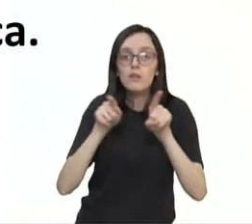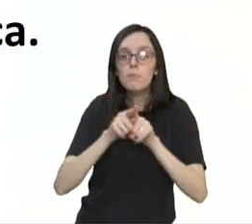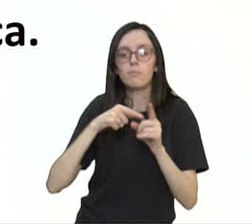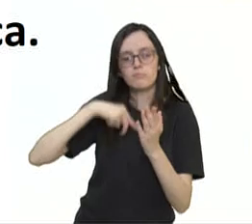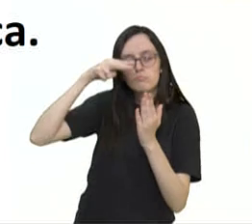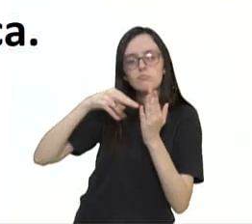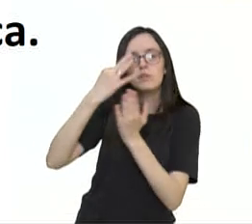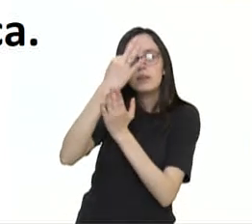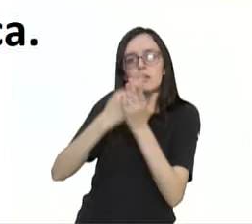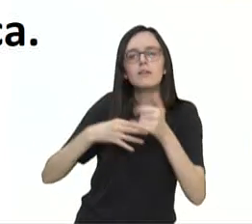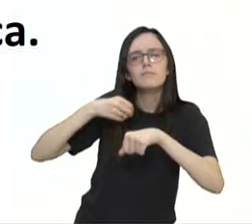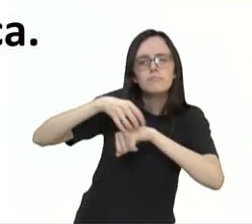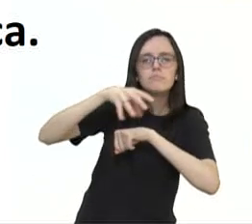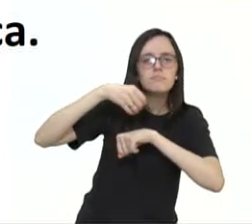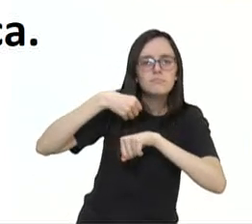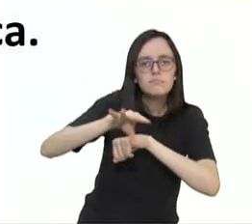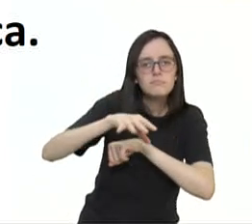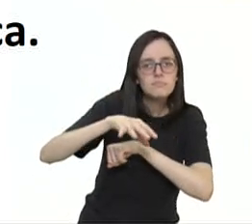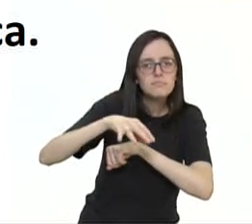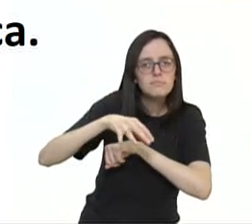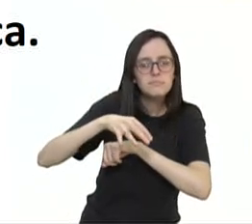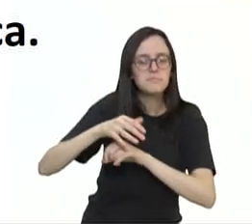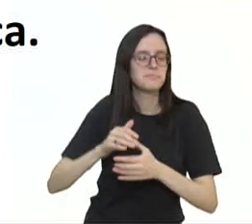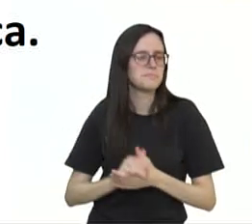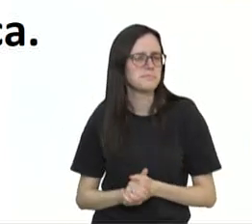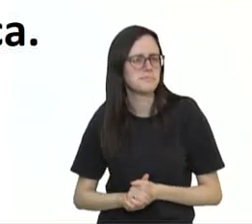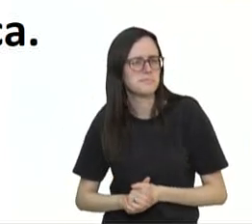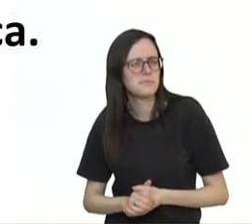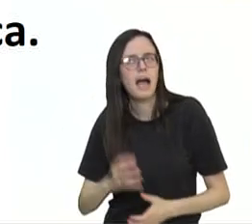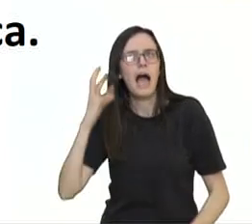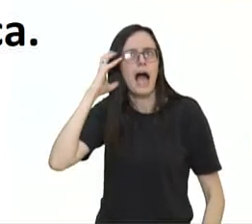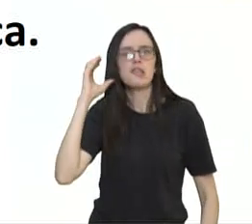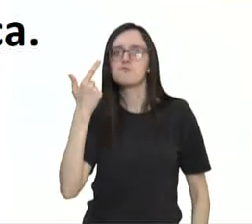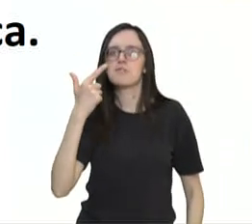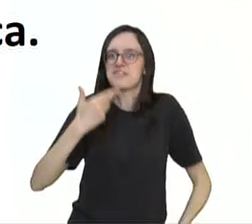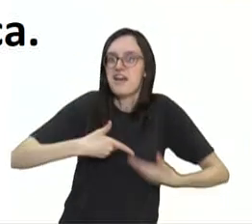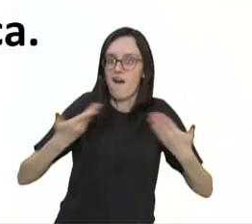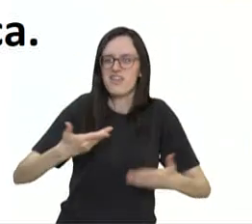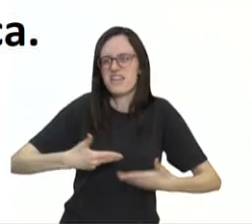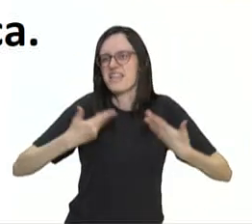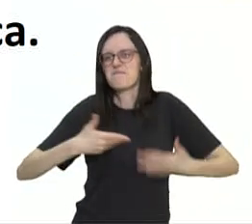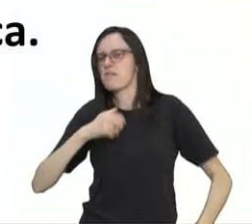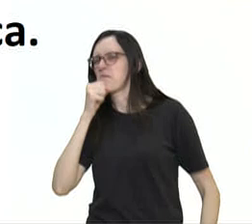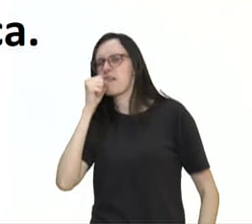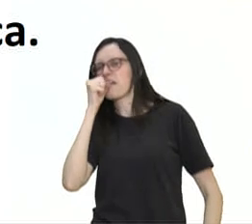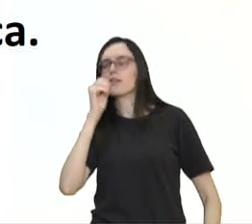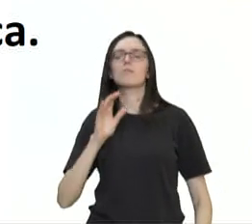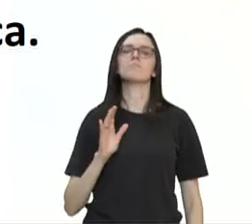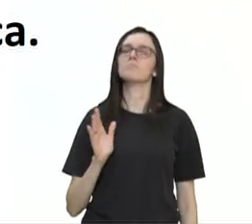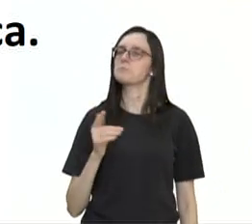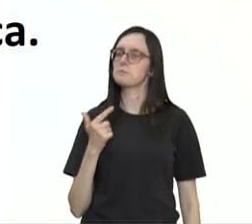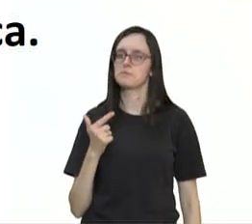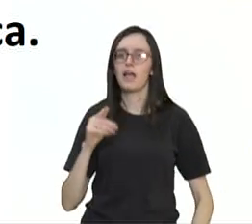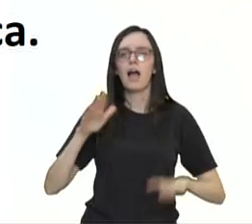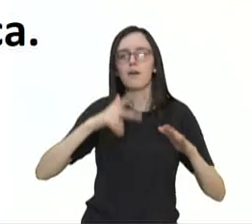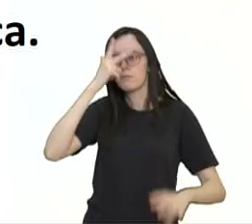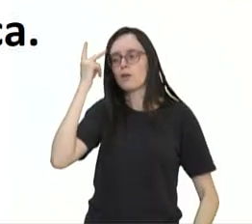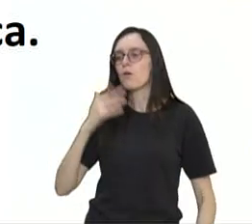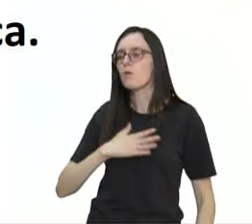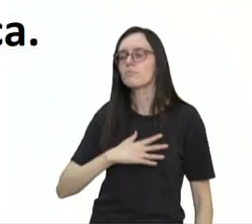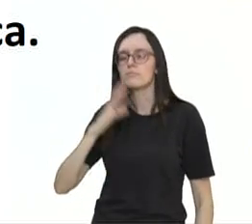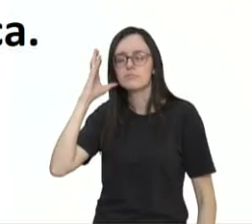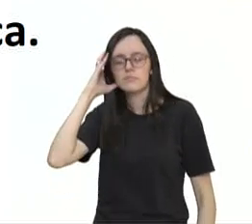textos instrutivos. Quer dizer, o rádio não tinha essa animação que é hoje, que as pessoas muitas vezes preferem o rádio,